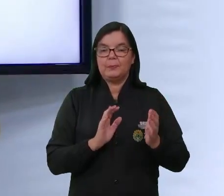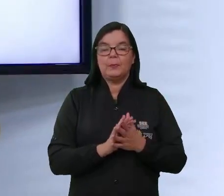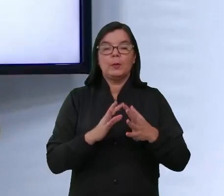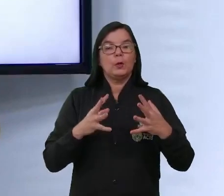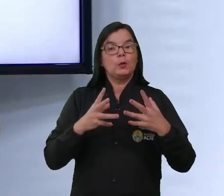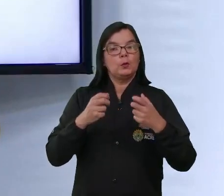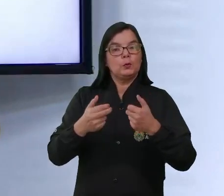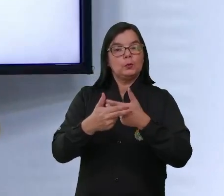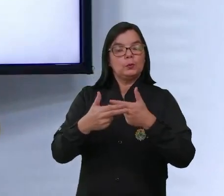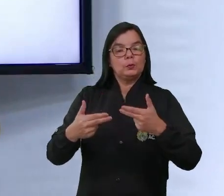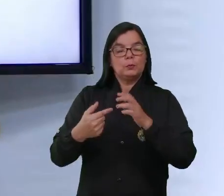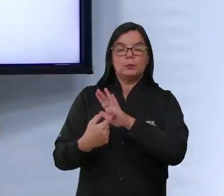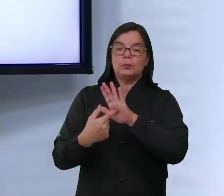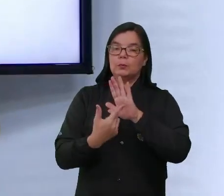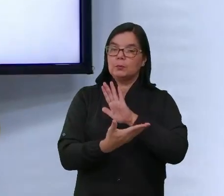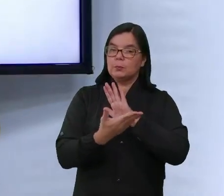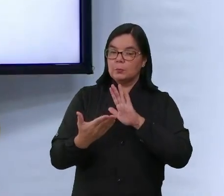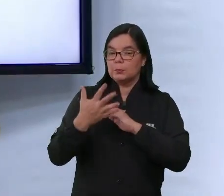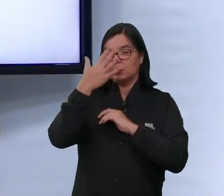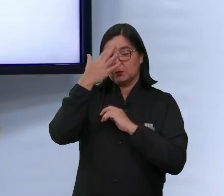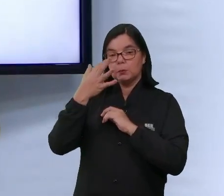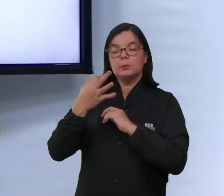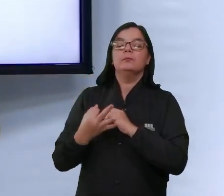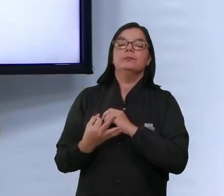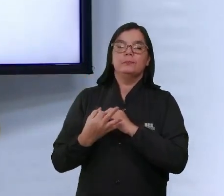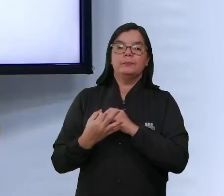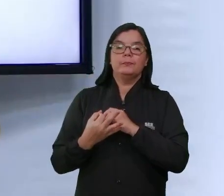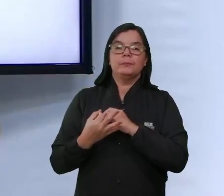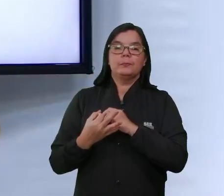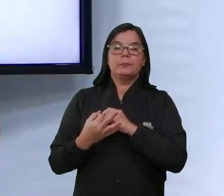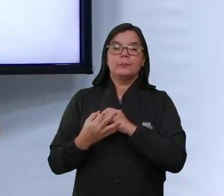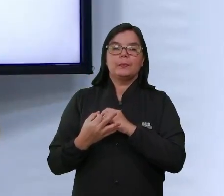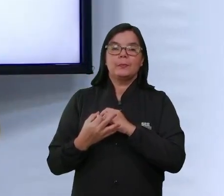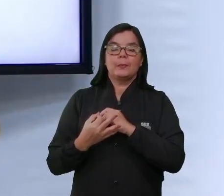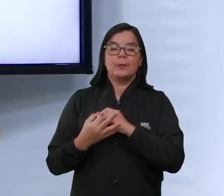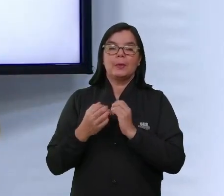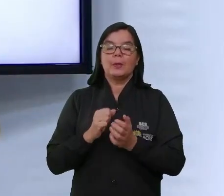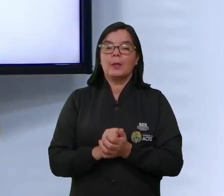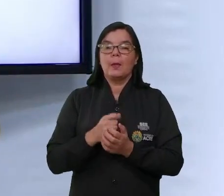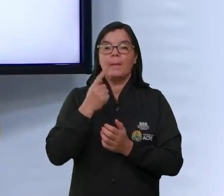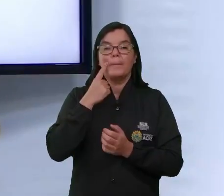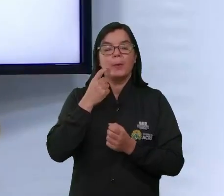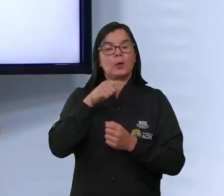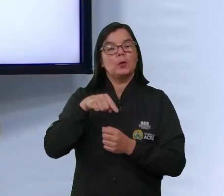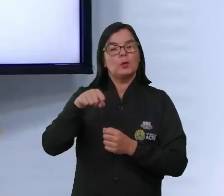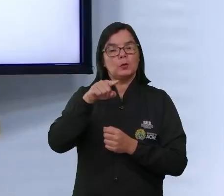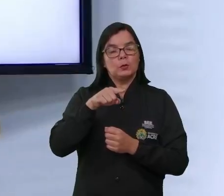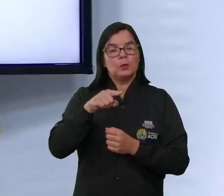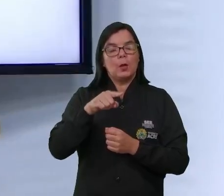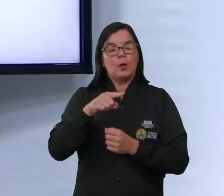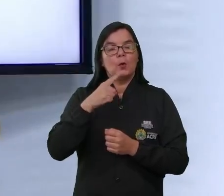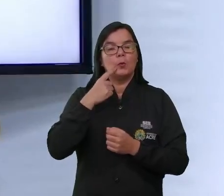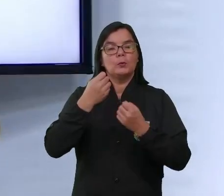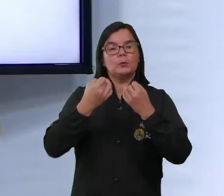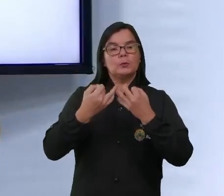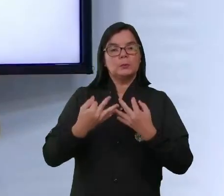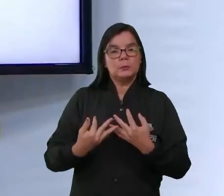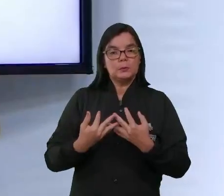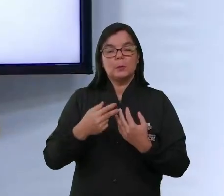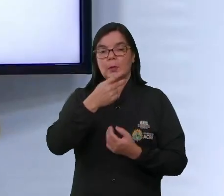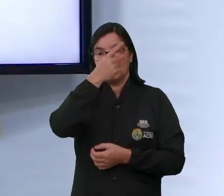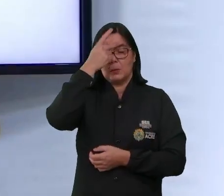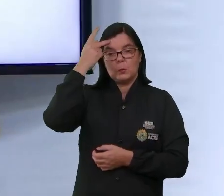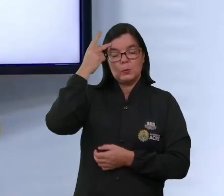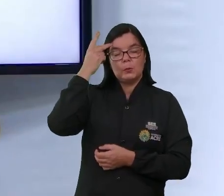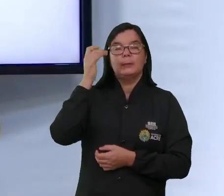tudo isso que eu estou colocando é justamente para ponderar uma expressão em que as